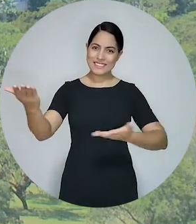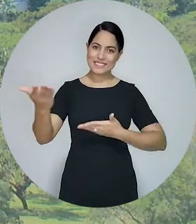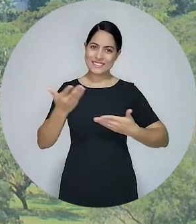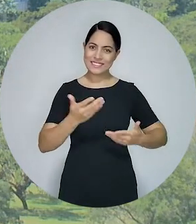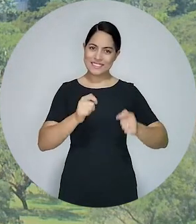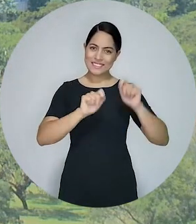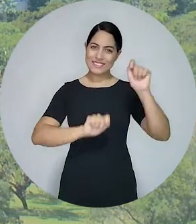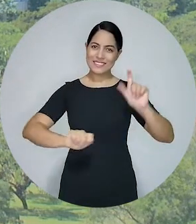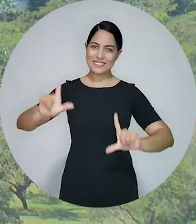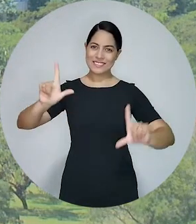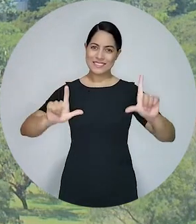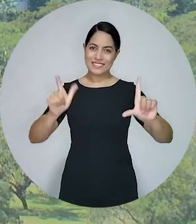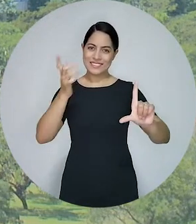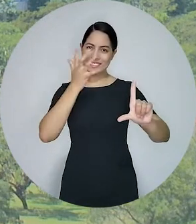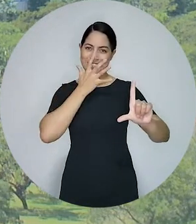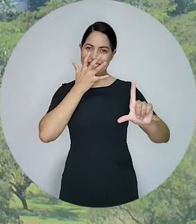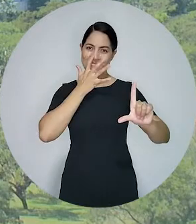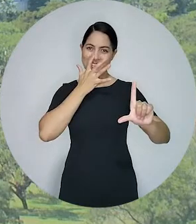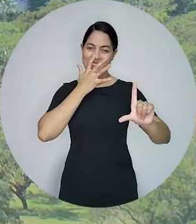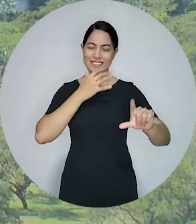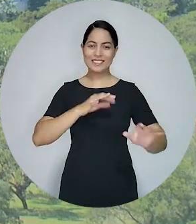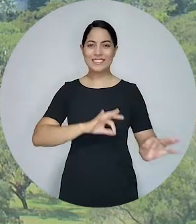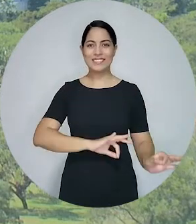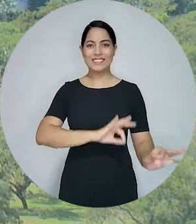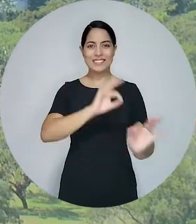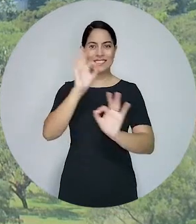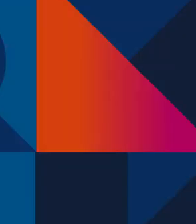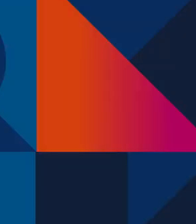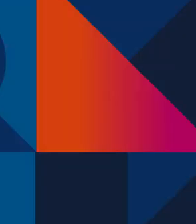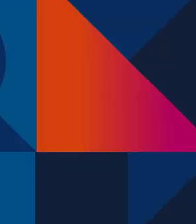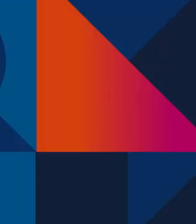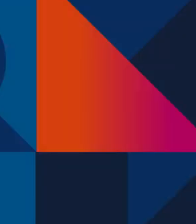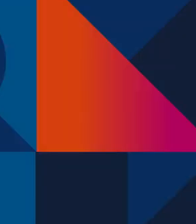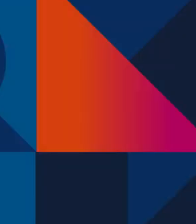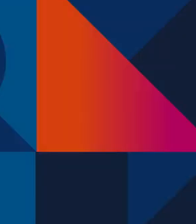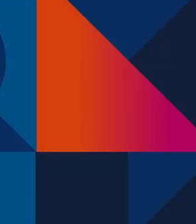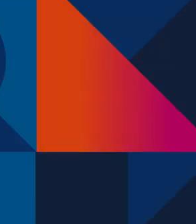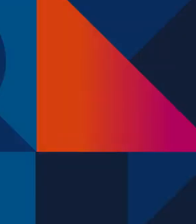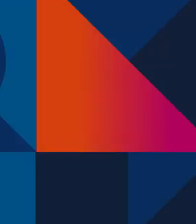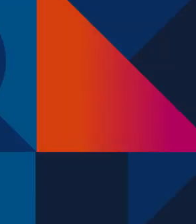nosso convidado. Então fique com a gente, já estamos no ar.